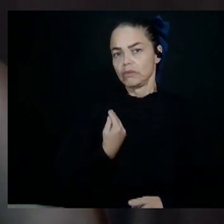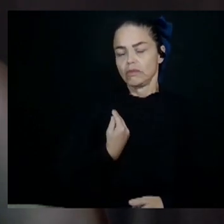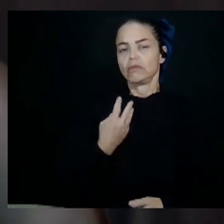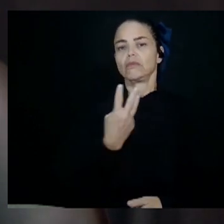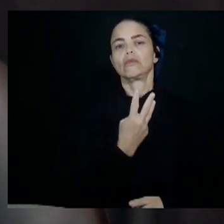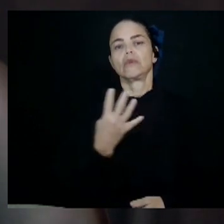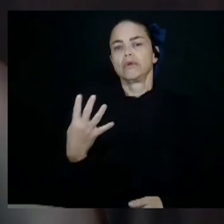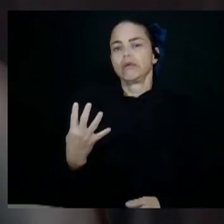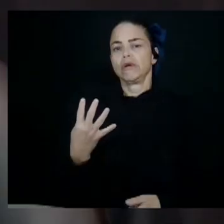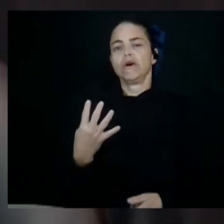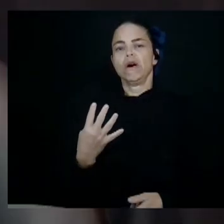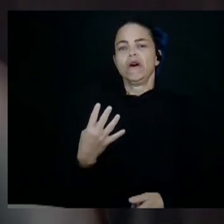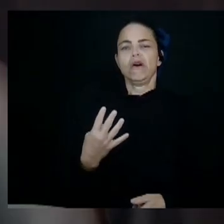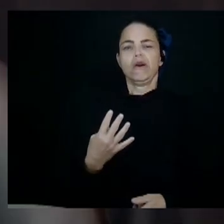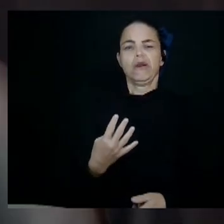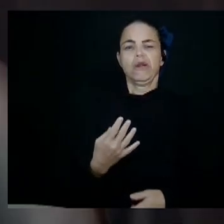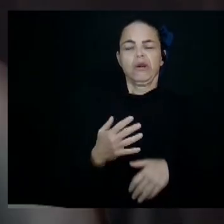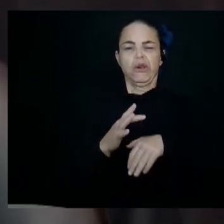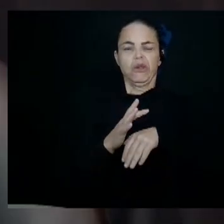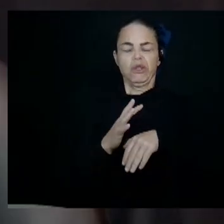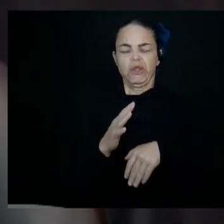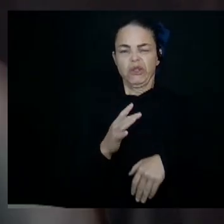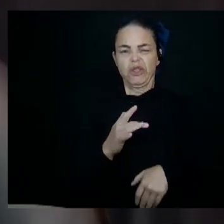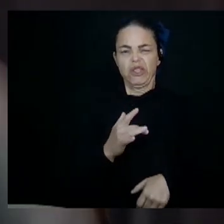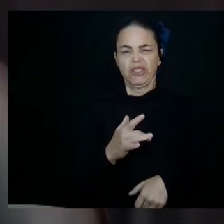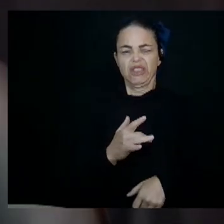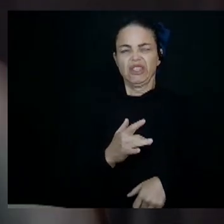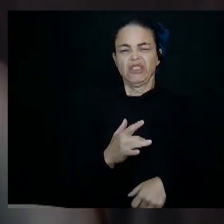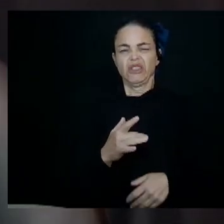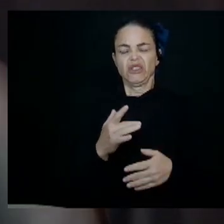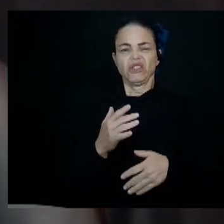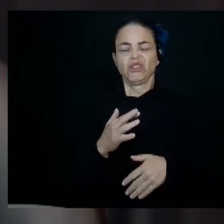34 anos com uma doença mental, psiquiátrica.